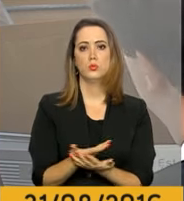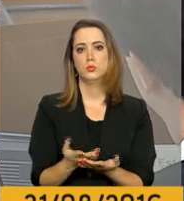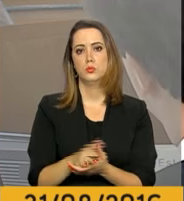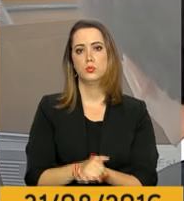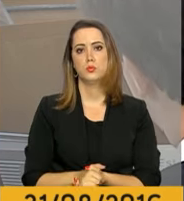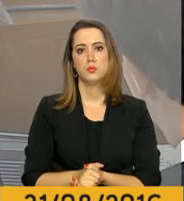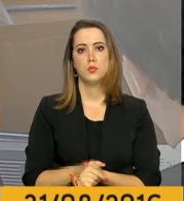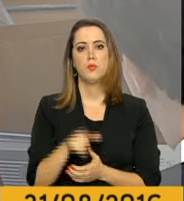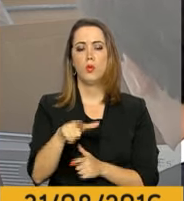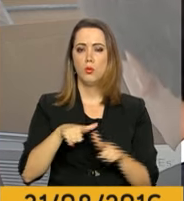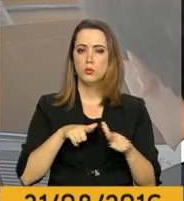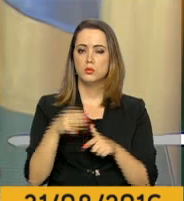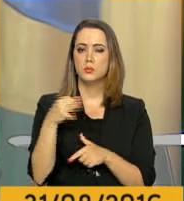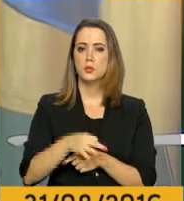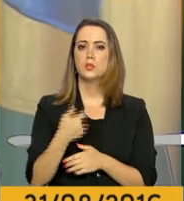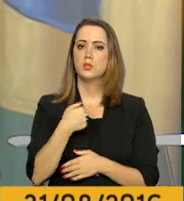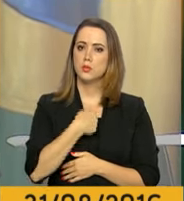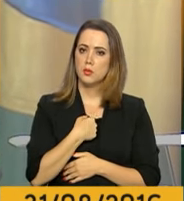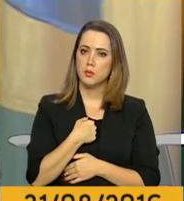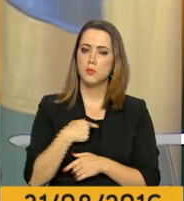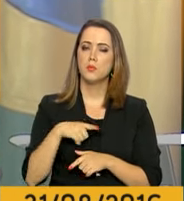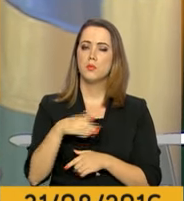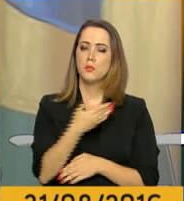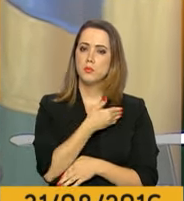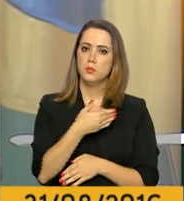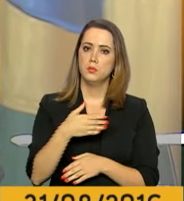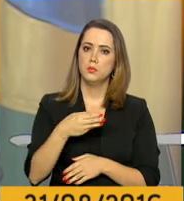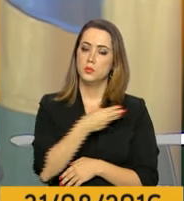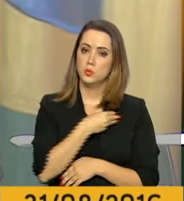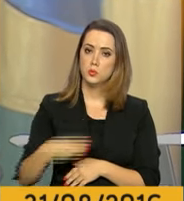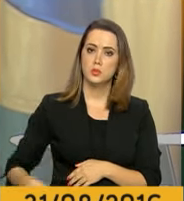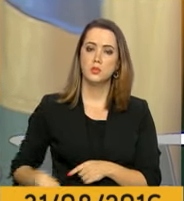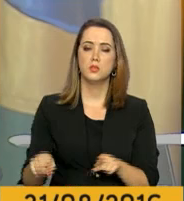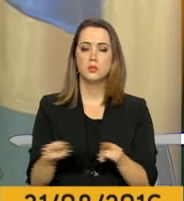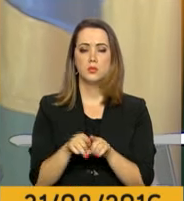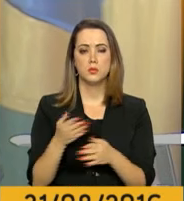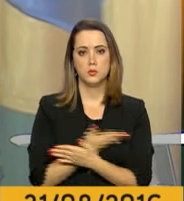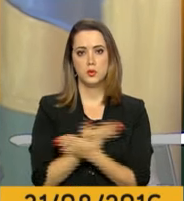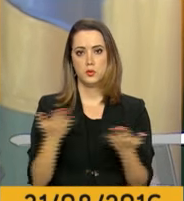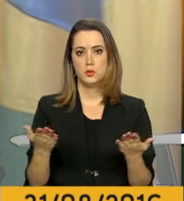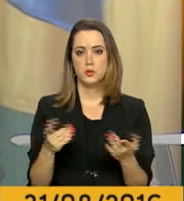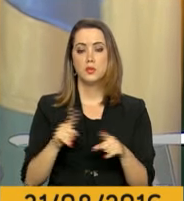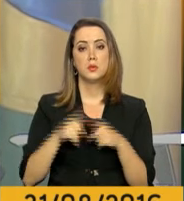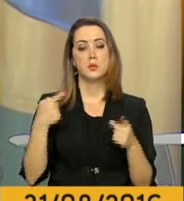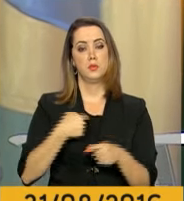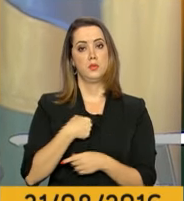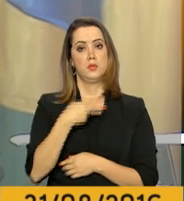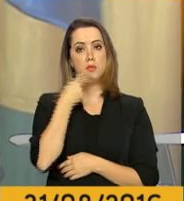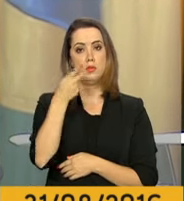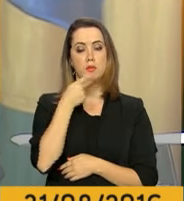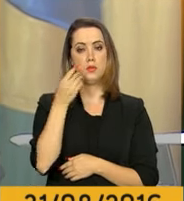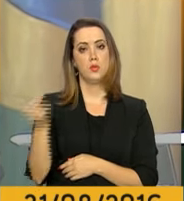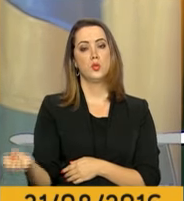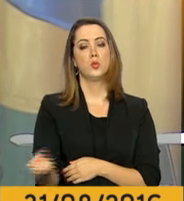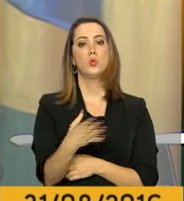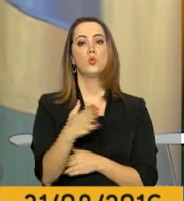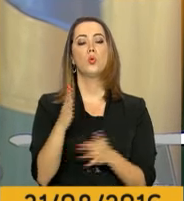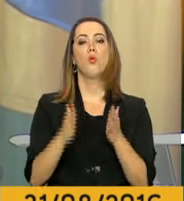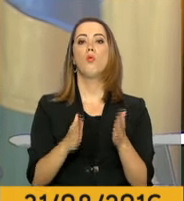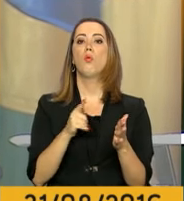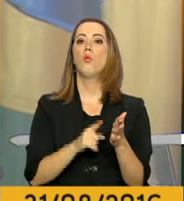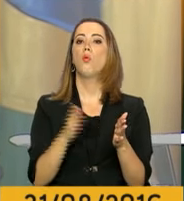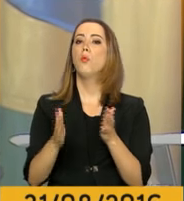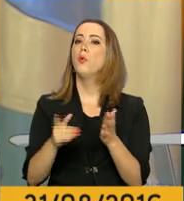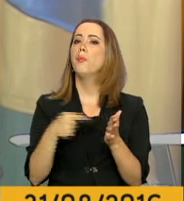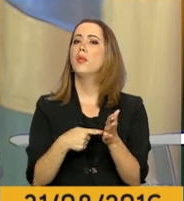minha e na dos senhores ministros, né? Agora, entretanto, dizia eu, nós inauguramos uma nova fase, uma